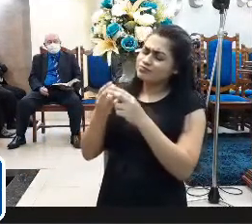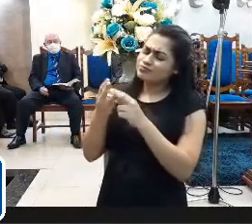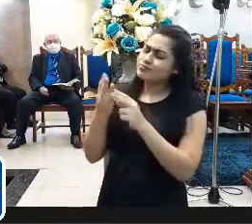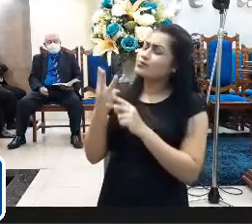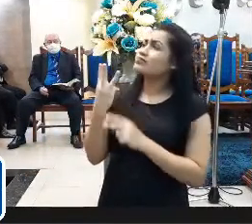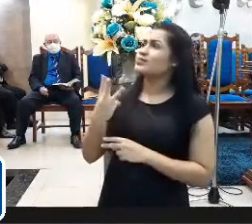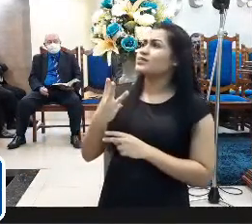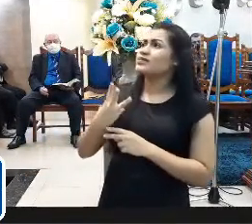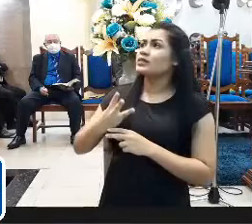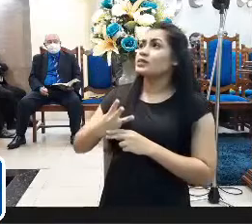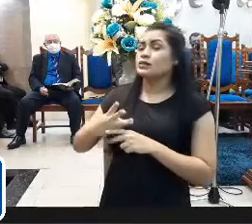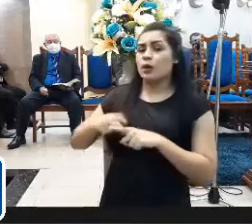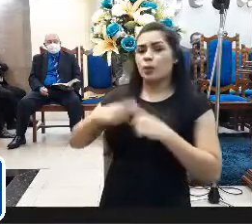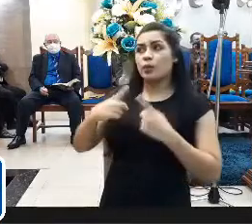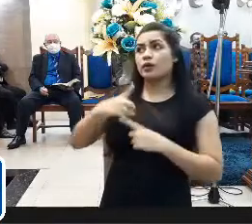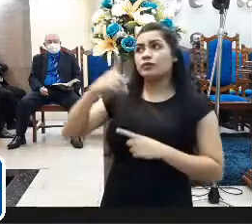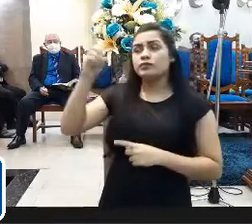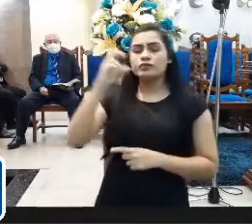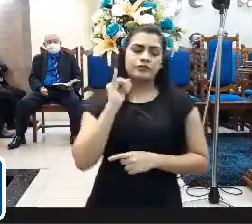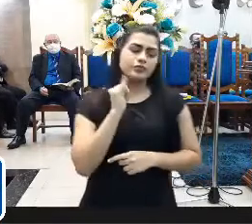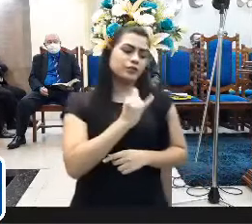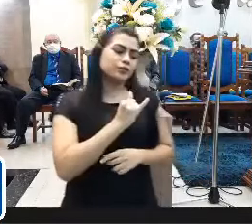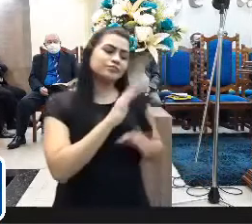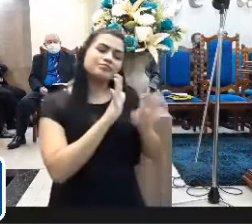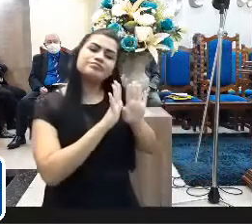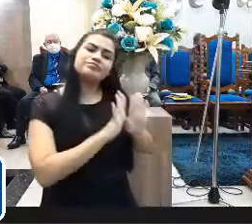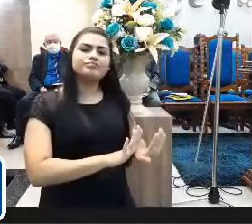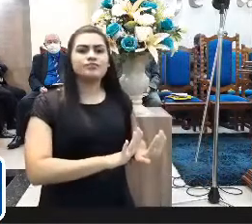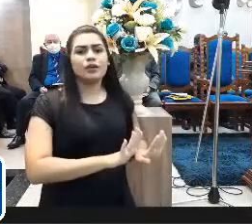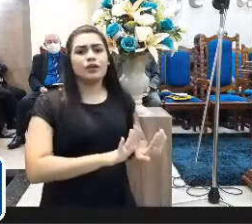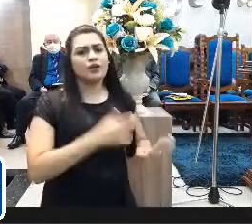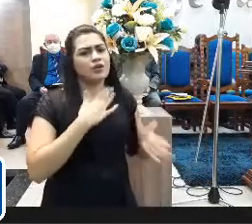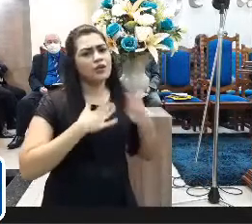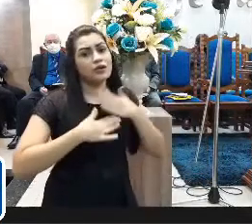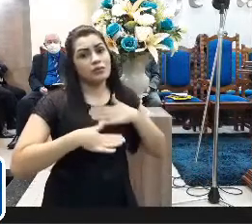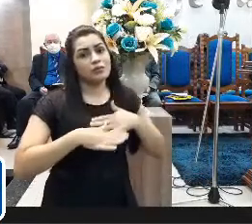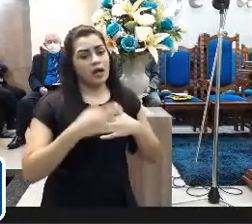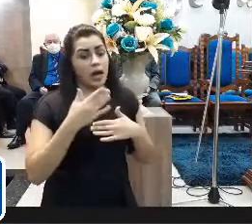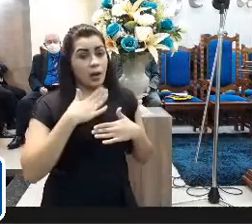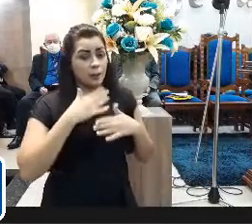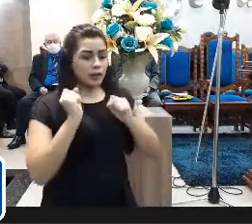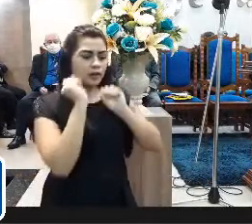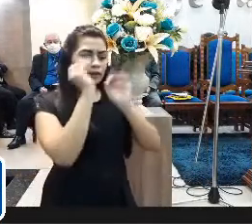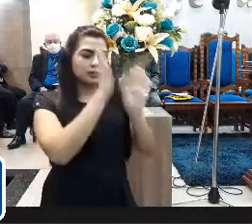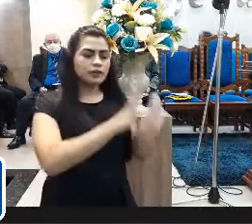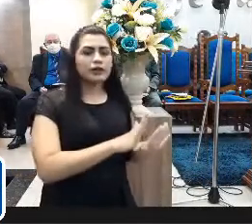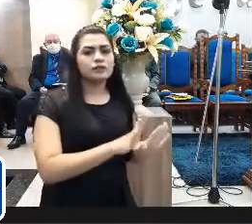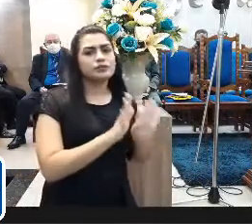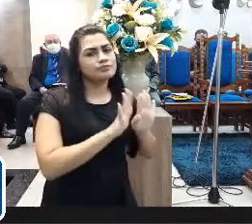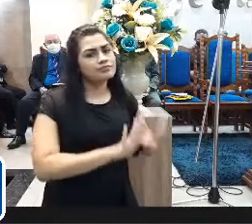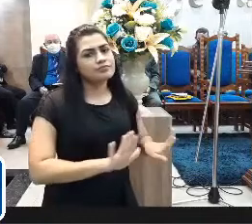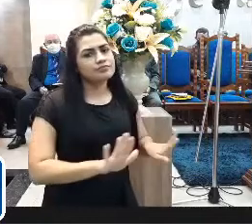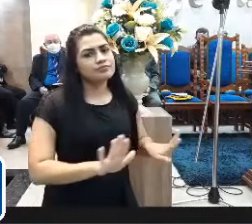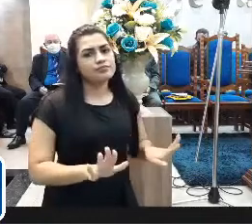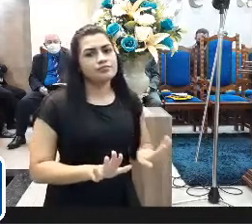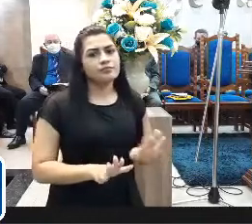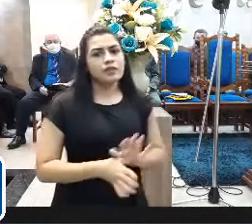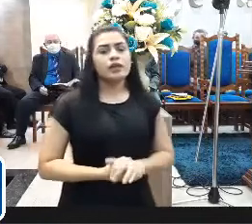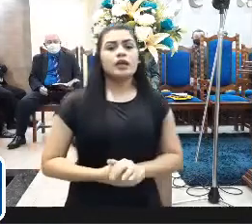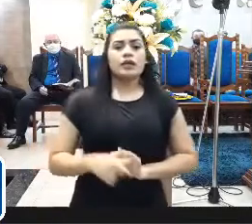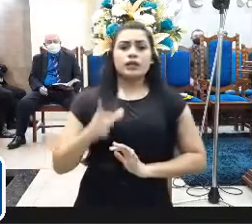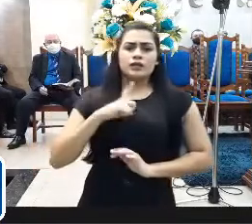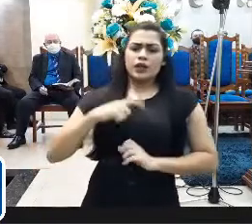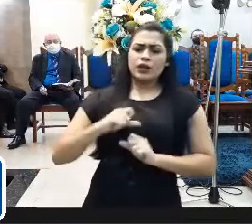você. É dessa graça que eu estou falando, algo que vem de Deus para lhe fortalecer. E você continua de